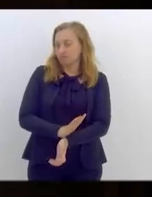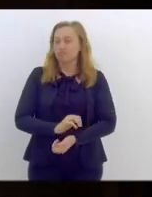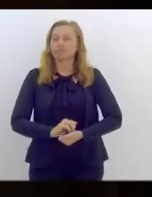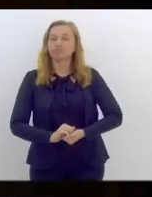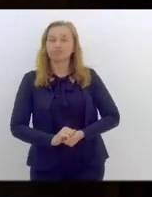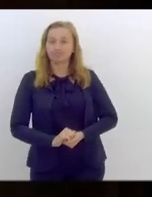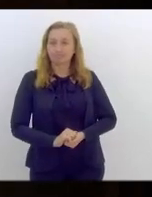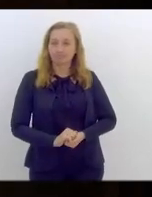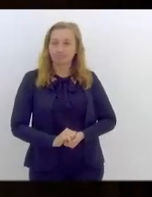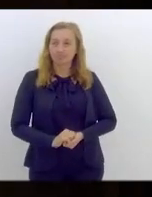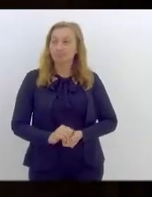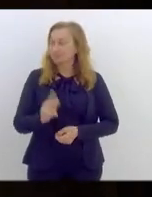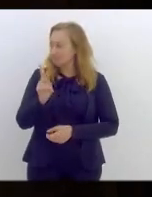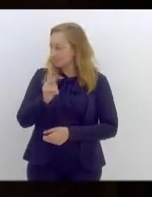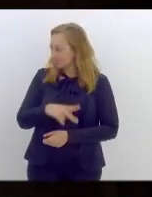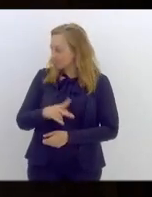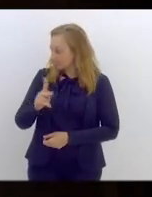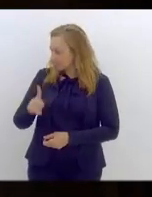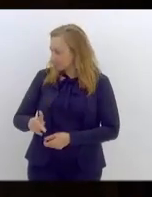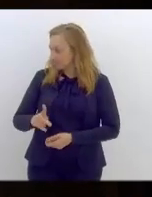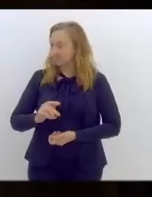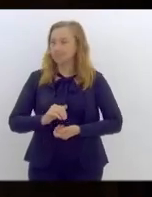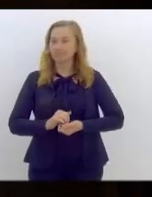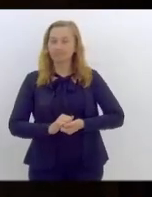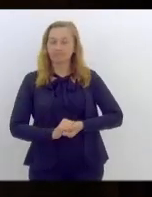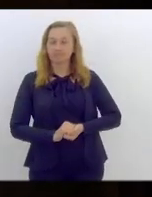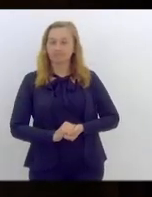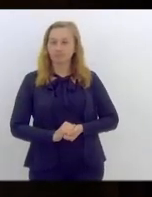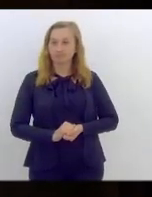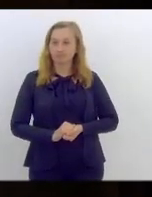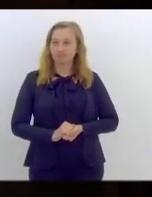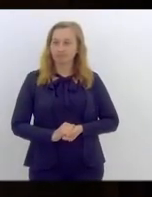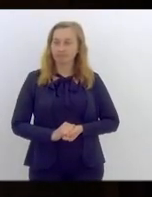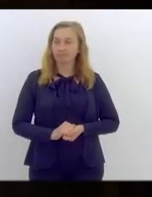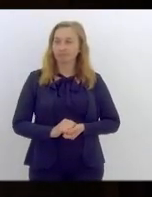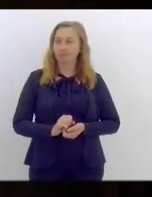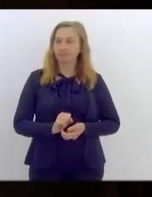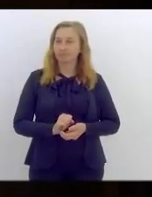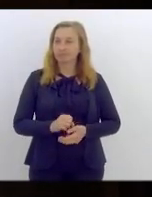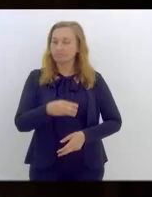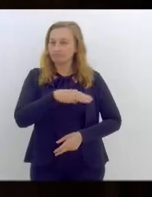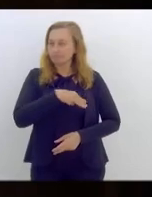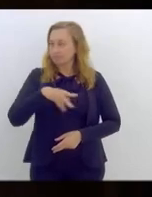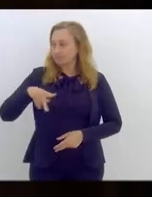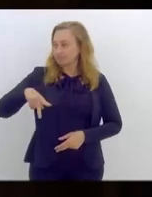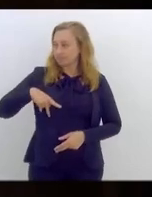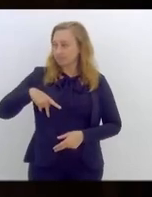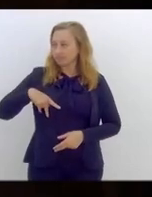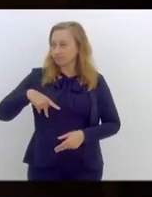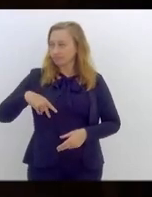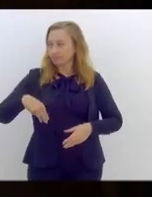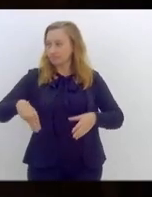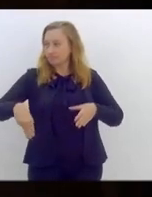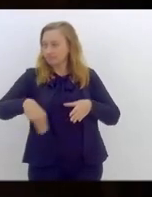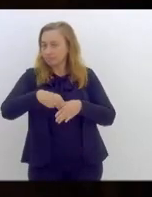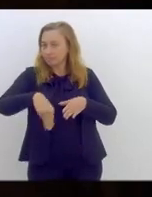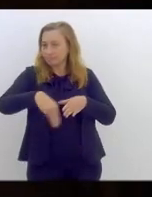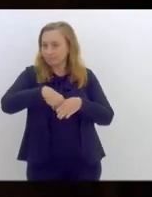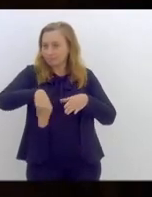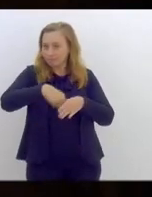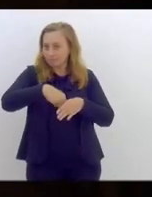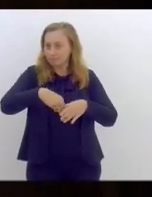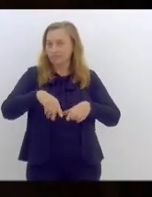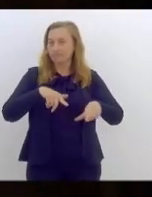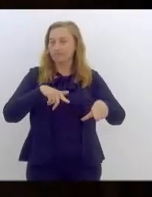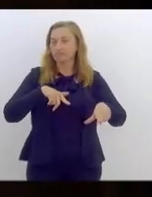foi professor, membro do Ministério Público, procurador do Ministério Público do Trabalho, teve uma